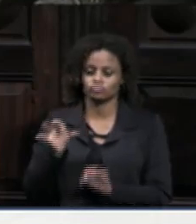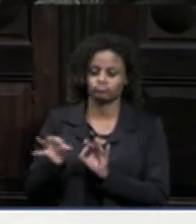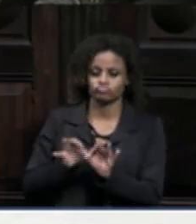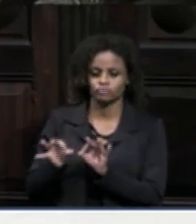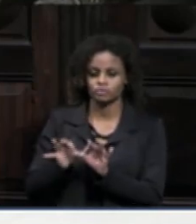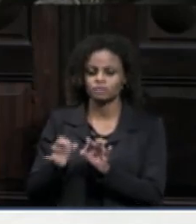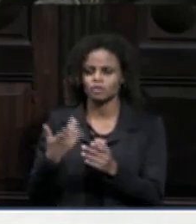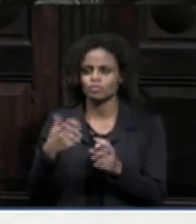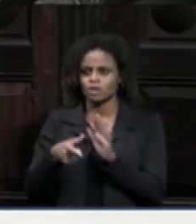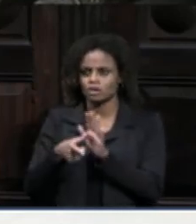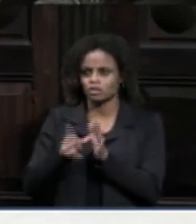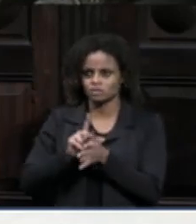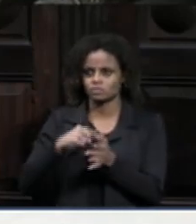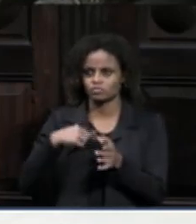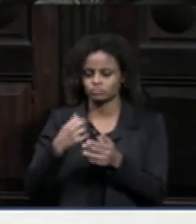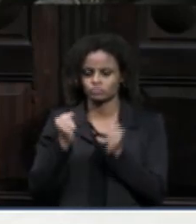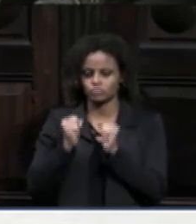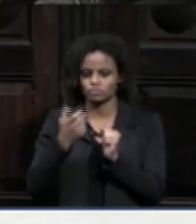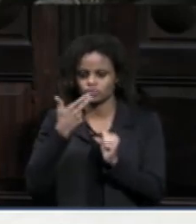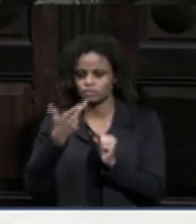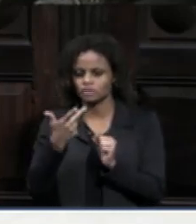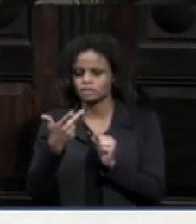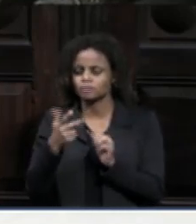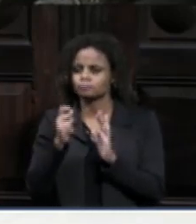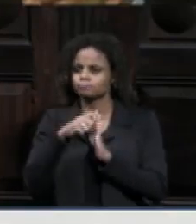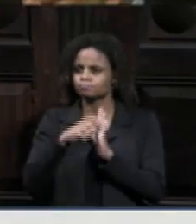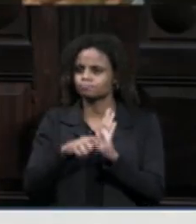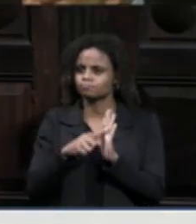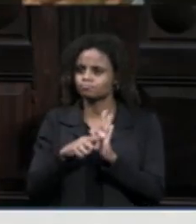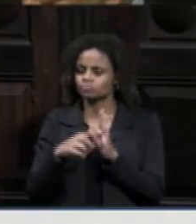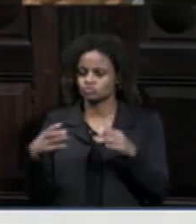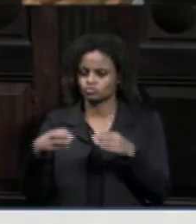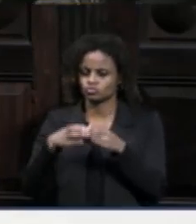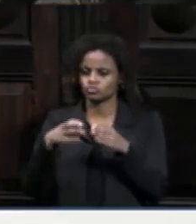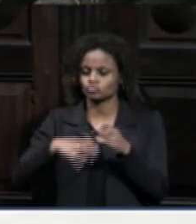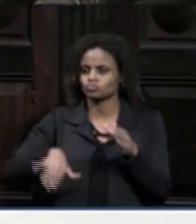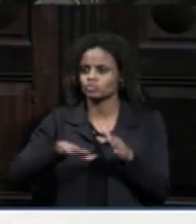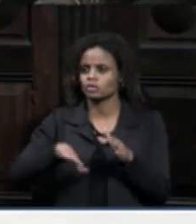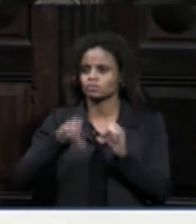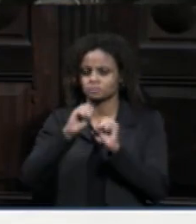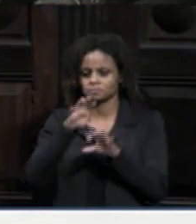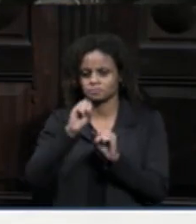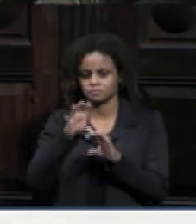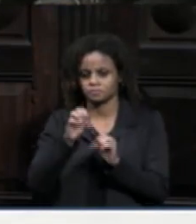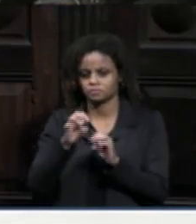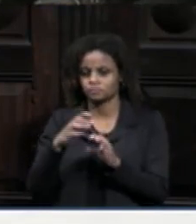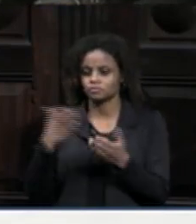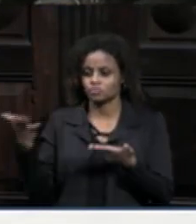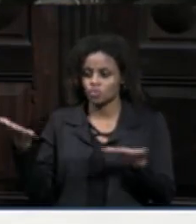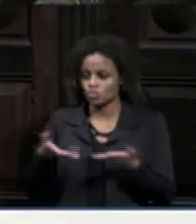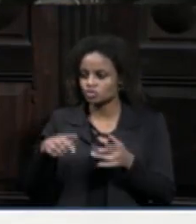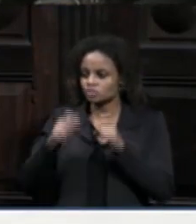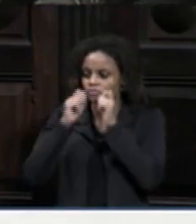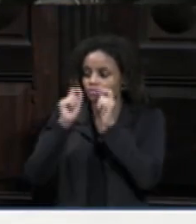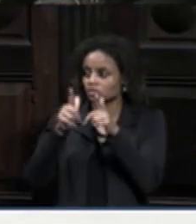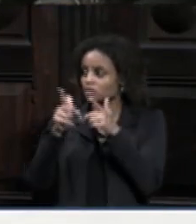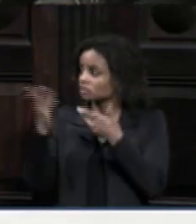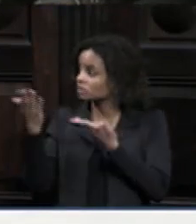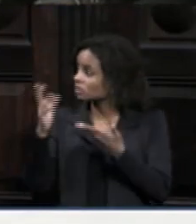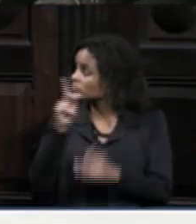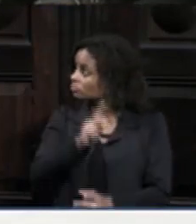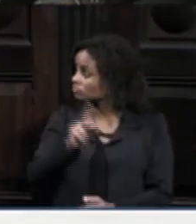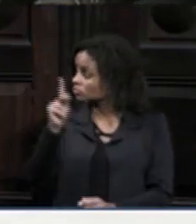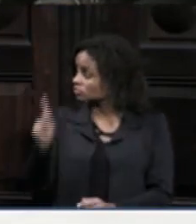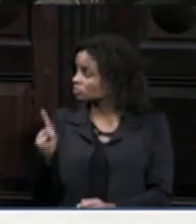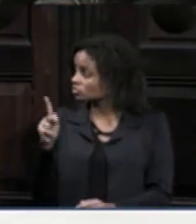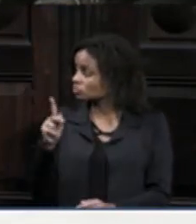um registro na área da educação? Por favor. Está aqui presente a professora Tânia, pró-reitora